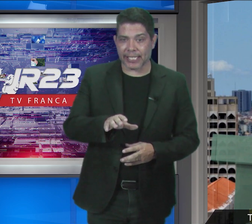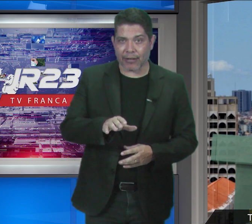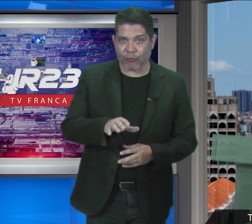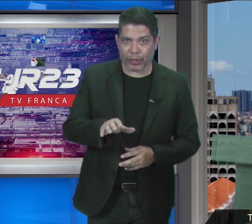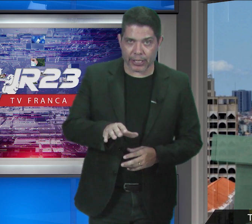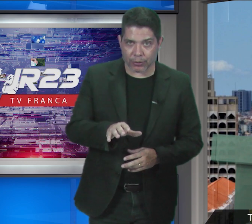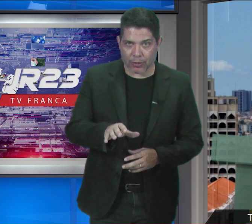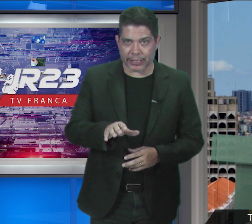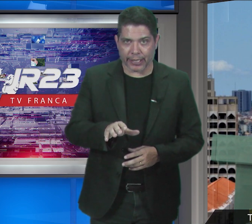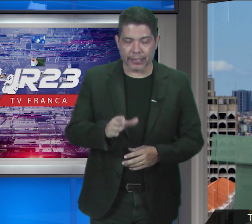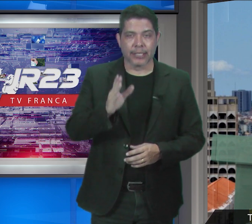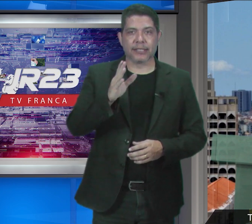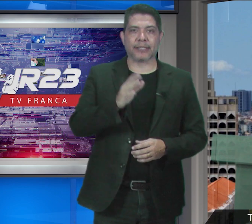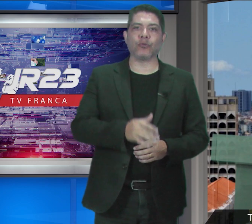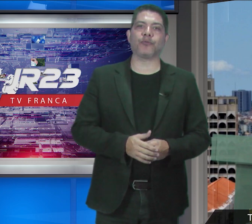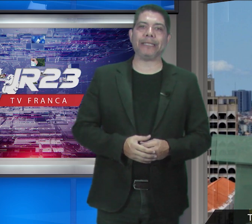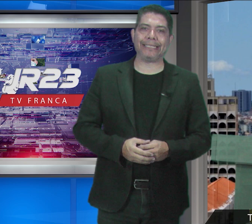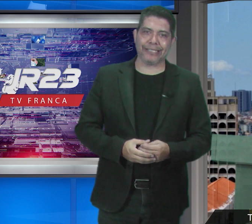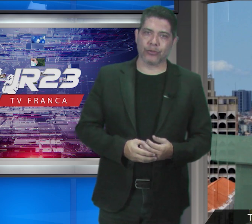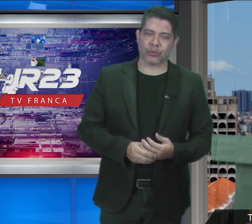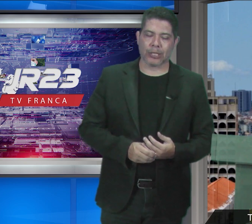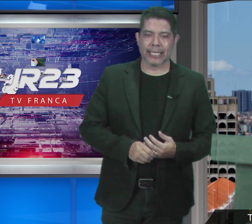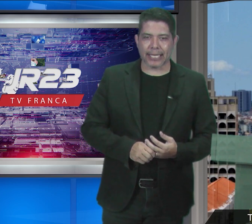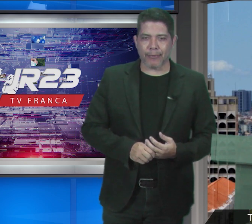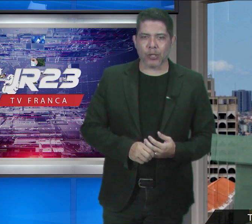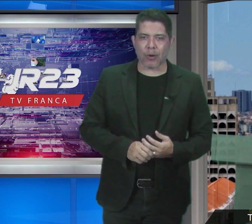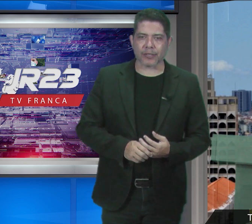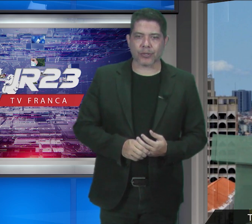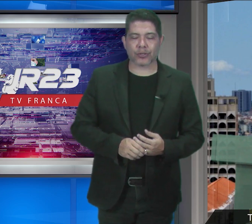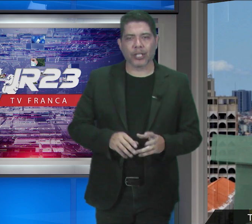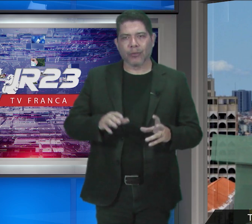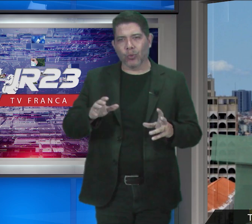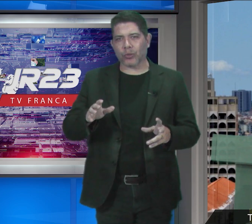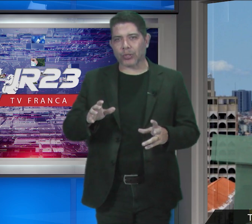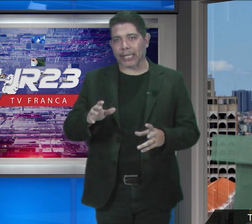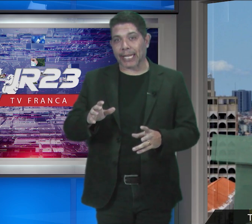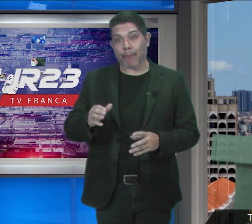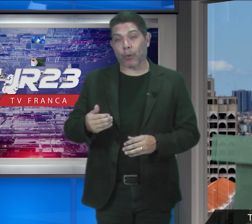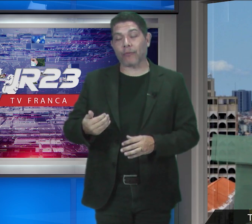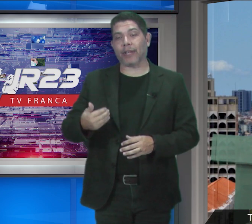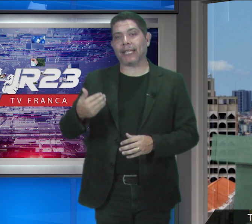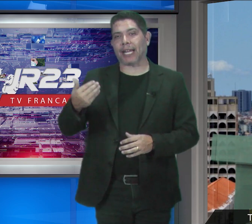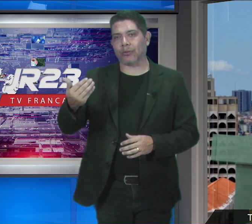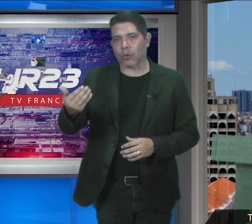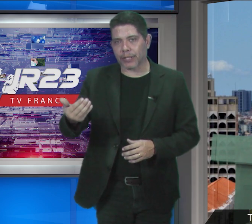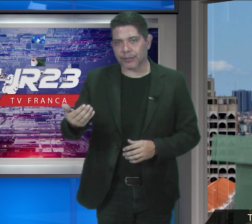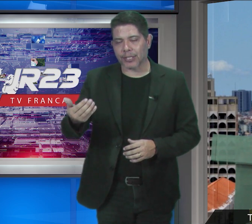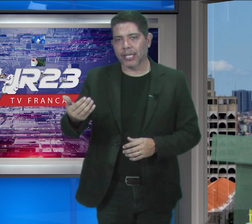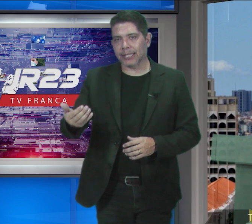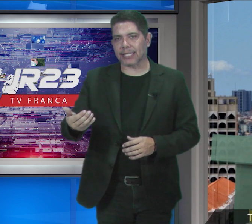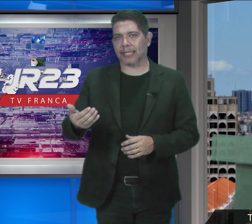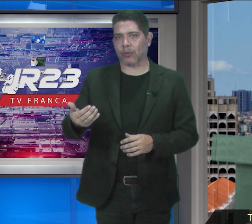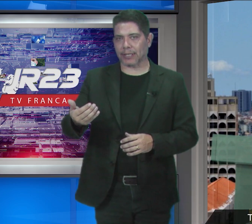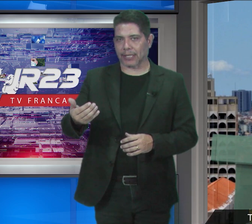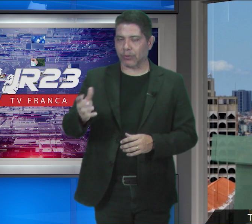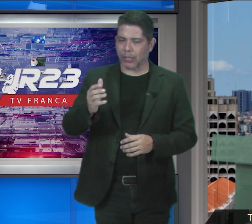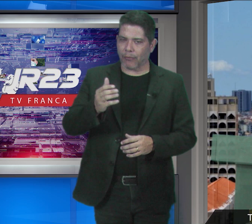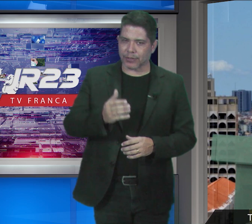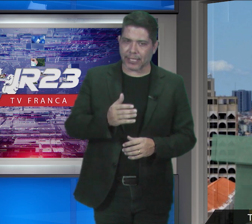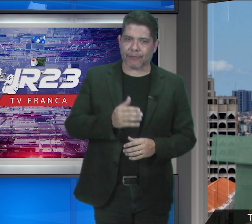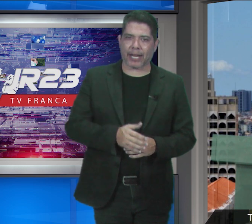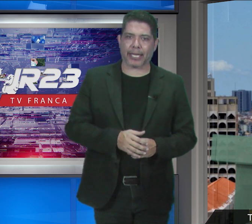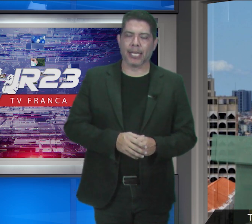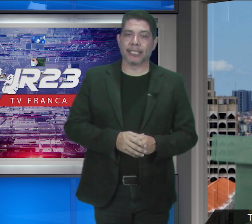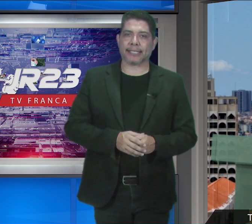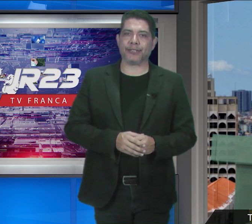fazer ali a folia toda? São os bandidos, criminosos, muitos até aproveitadores da situação. Então,